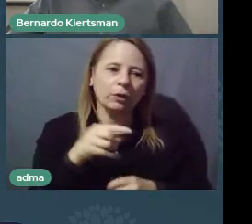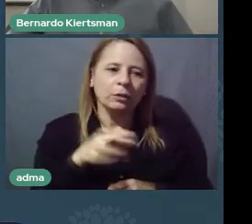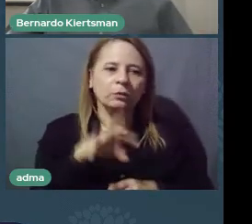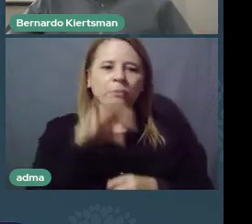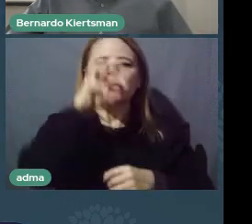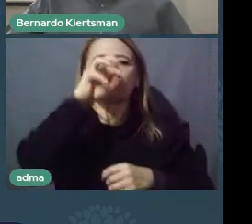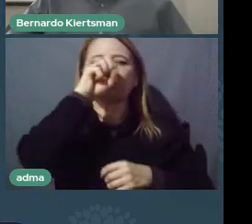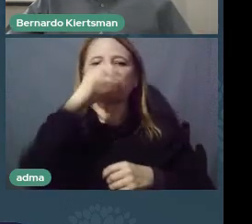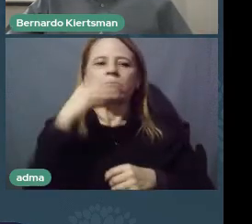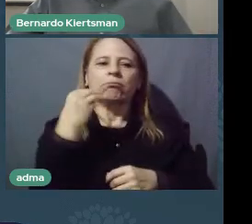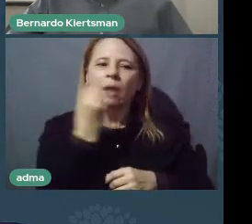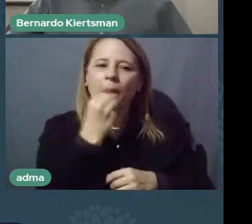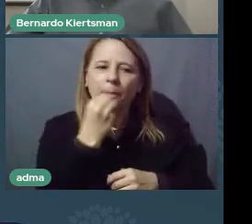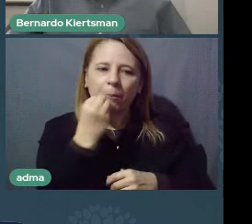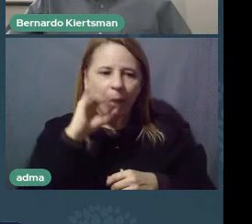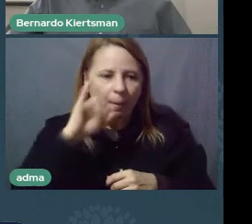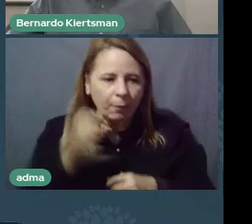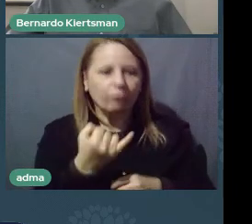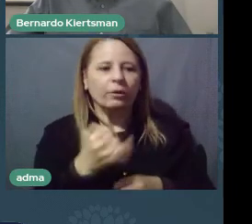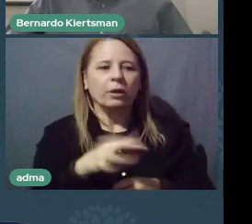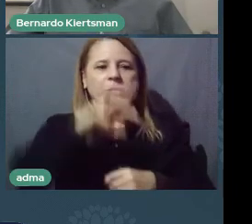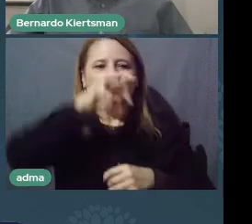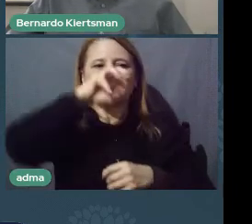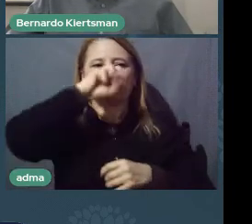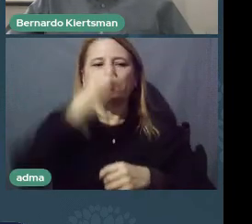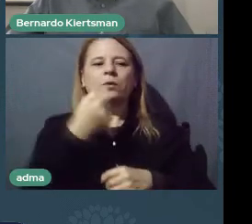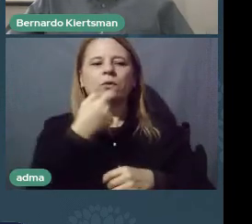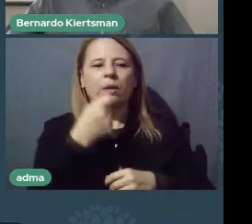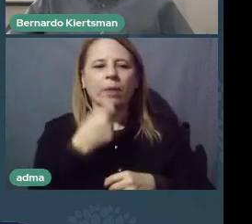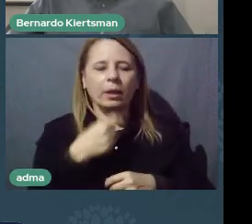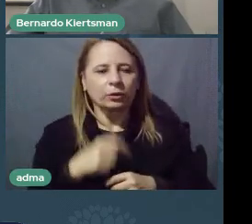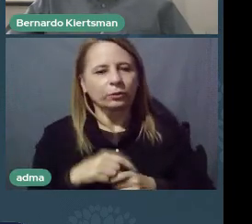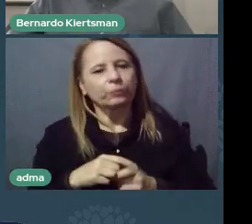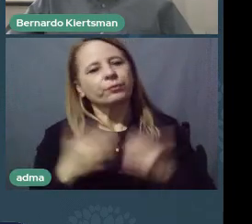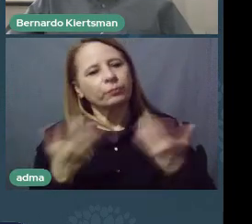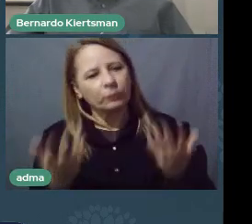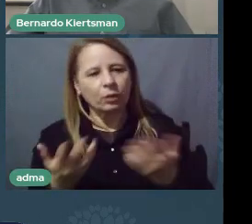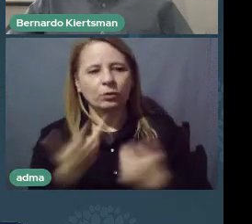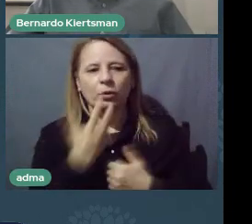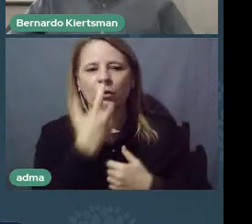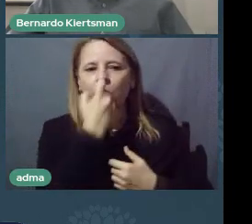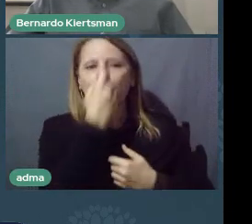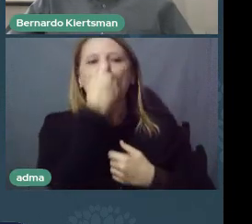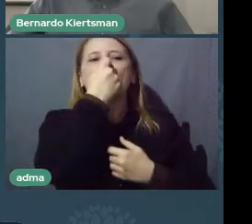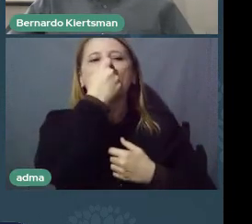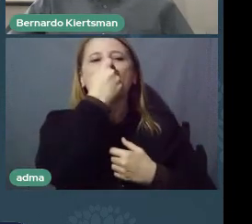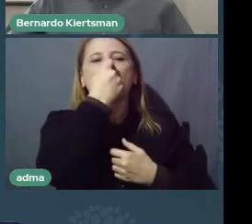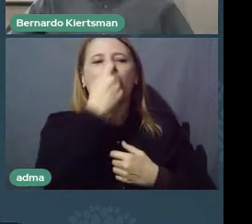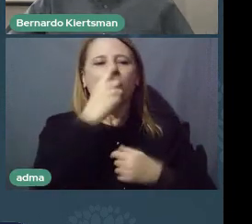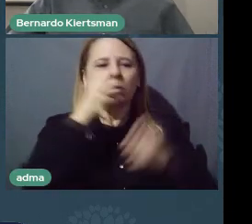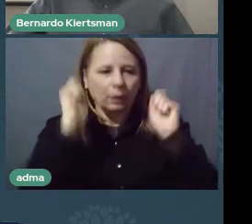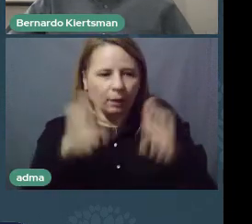o medicamento que está aqui dentro. E isso, todo o spray, você consegue fornecer o medicamento de uma